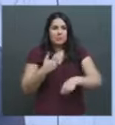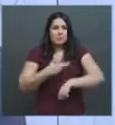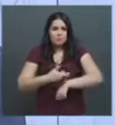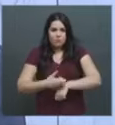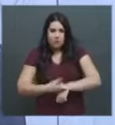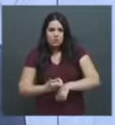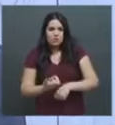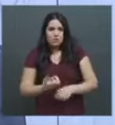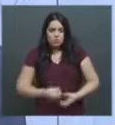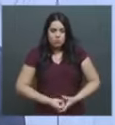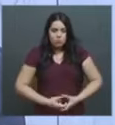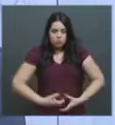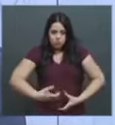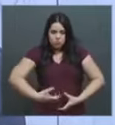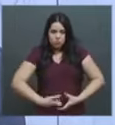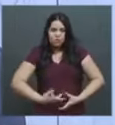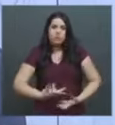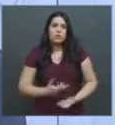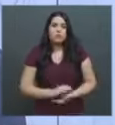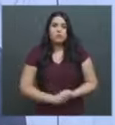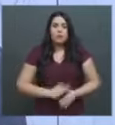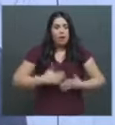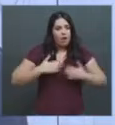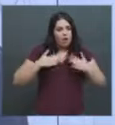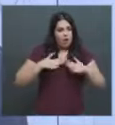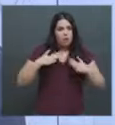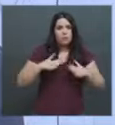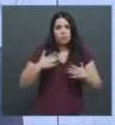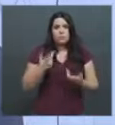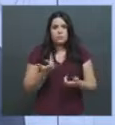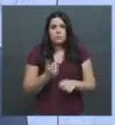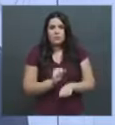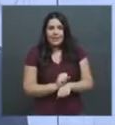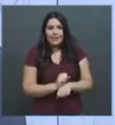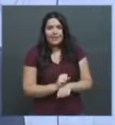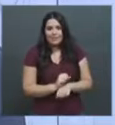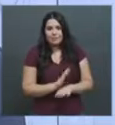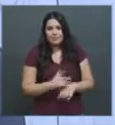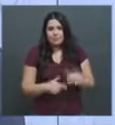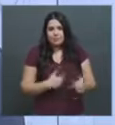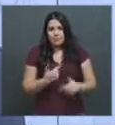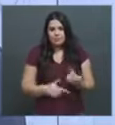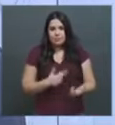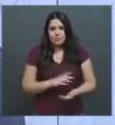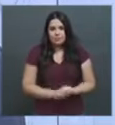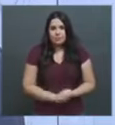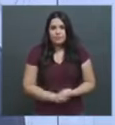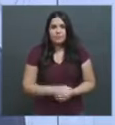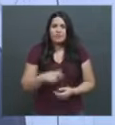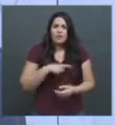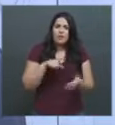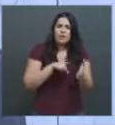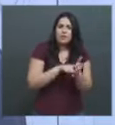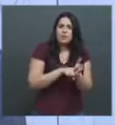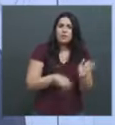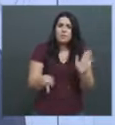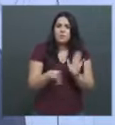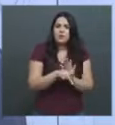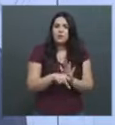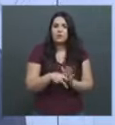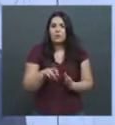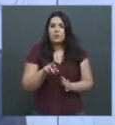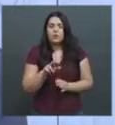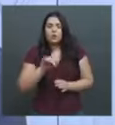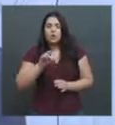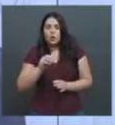bexiga para poder acalmar essa bexiga, que ela trabalha muito, ela é muito hiperativa. Tem exames próprios chamados urodinâmica,